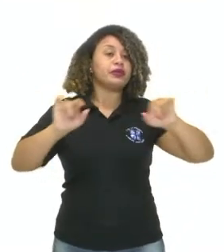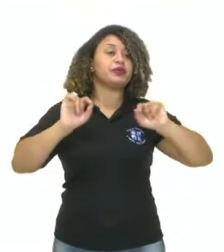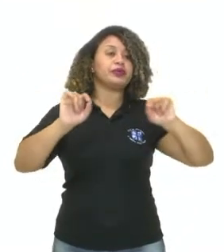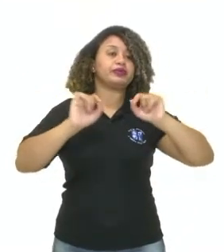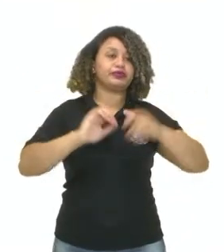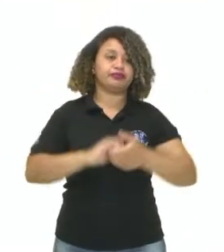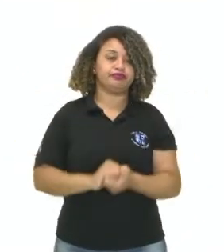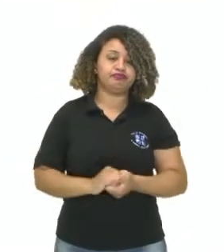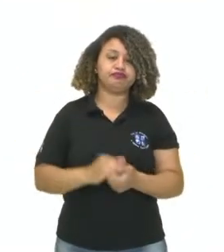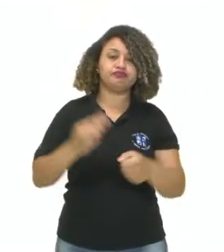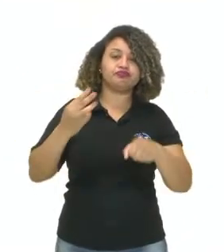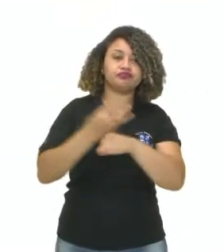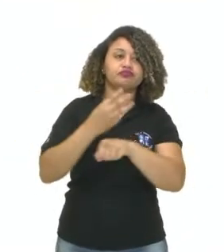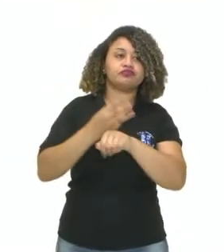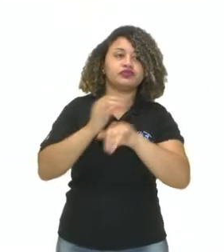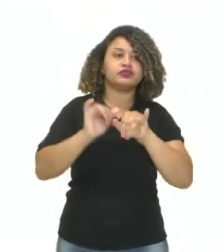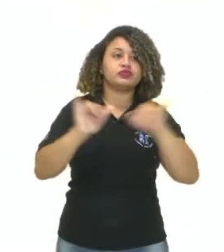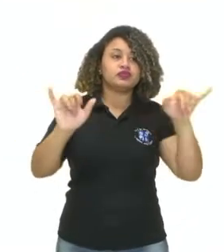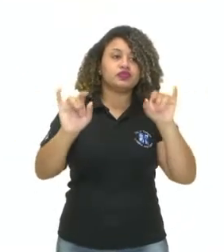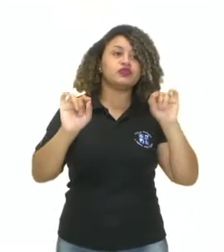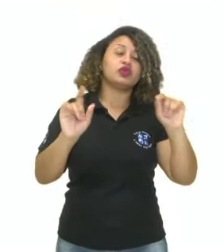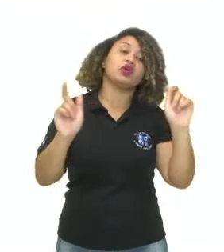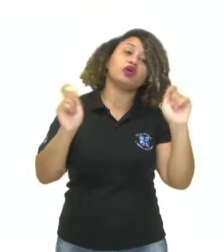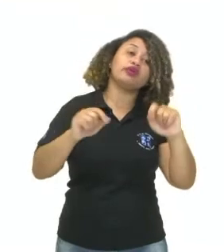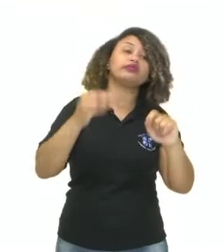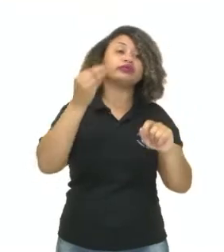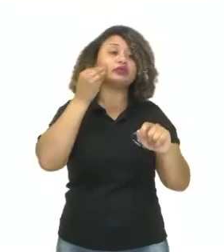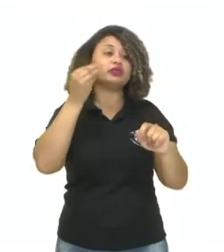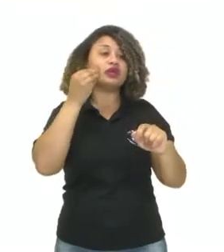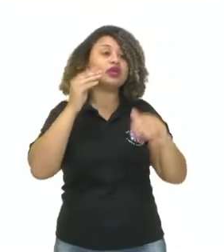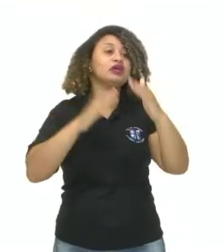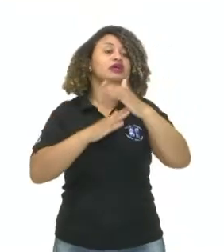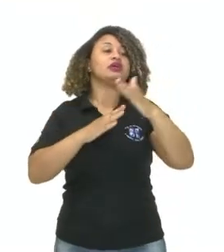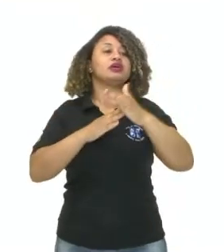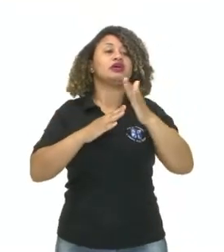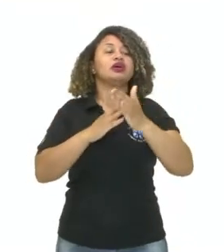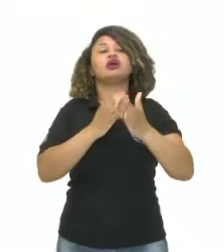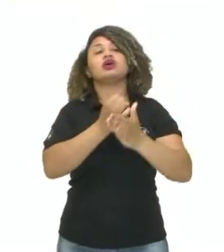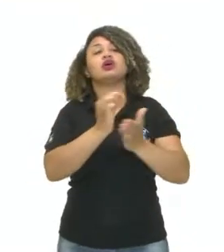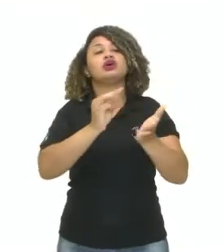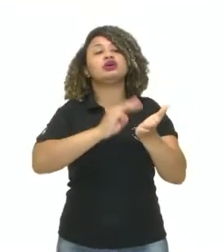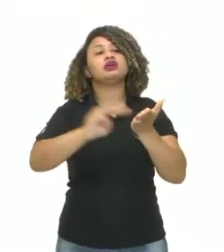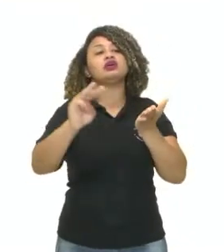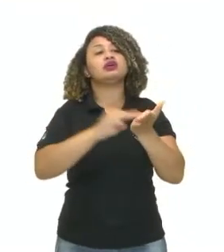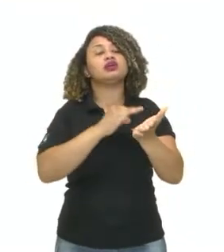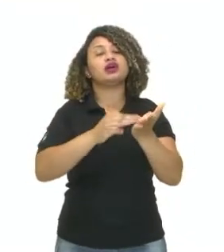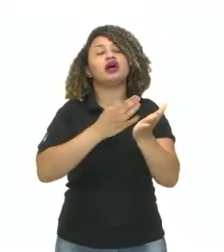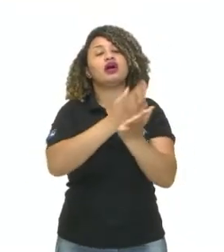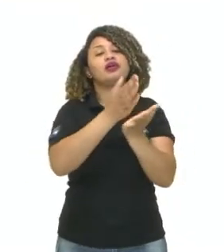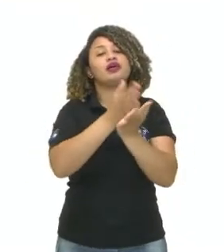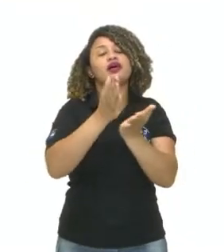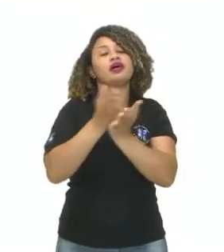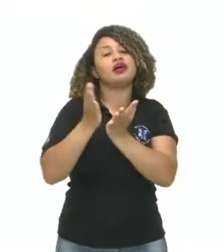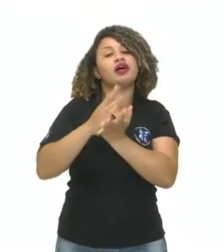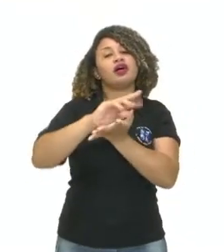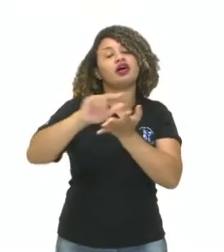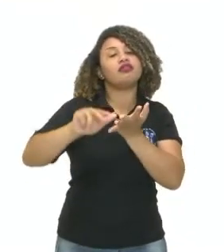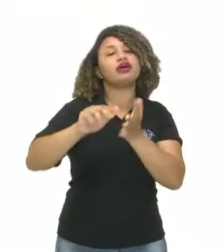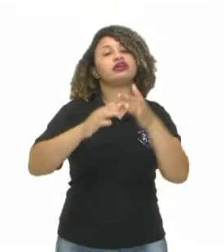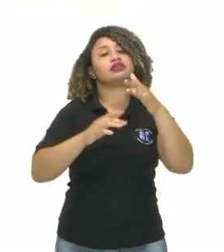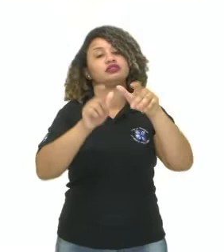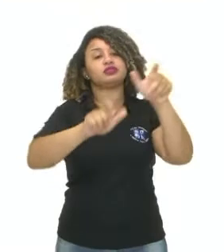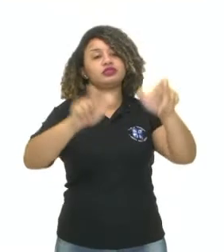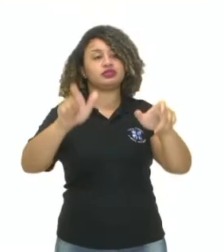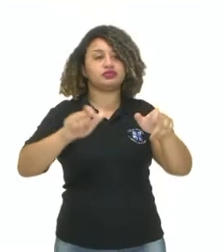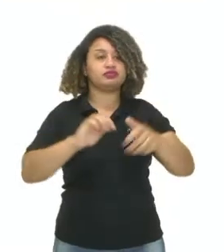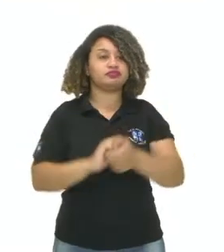WhatsApp anuncia teste para limitar mensagens encaminhadas a várias pessoas. E temos ao lado